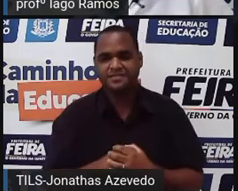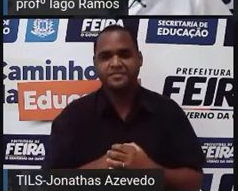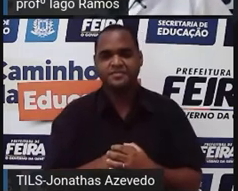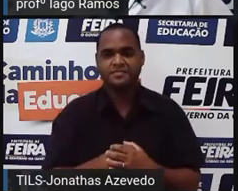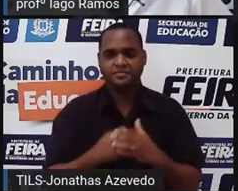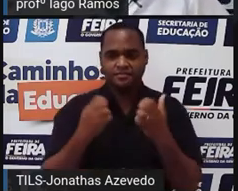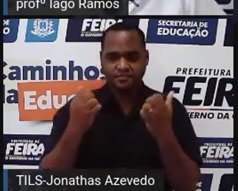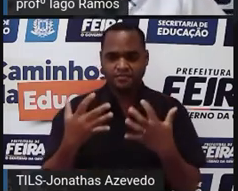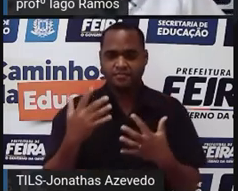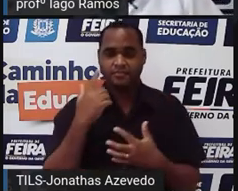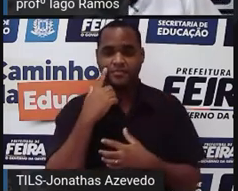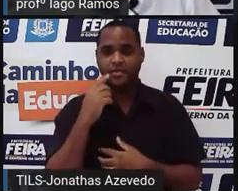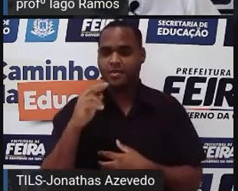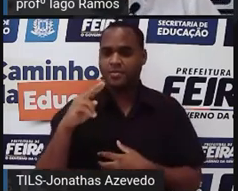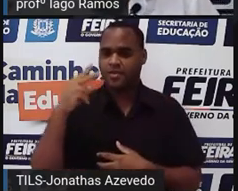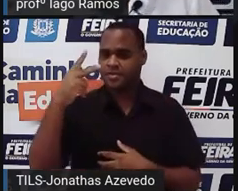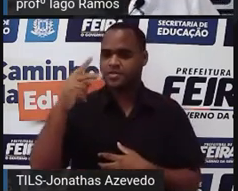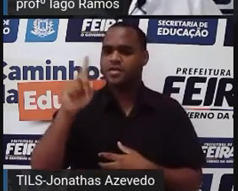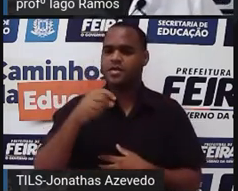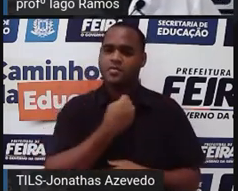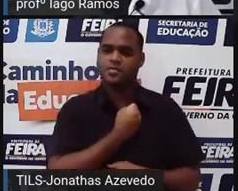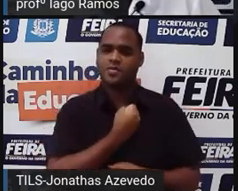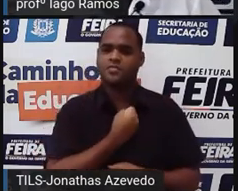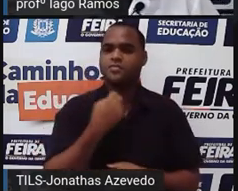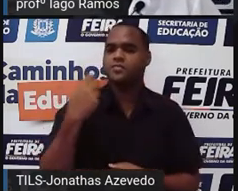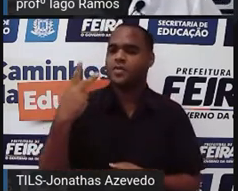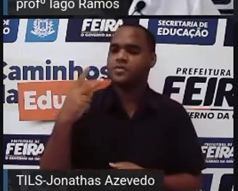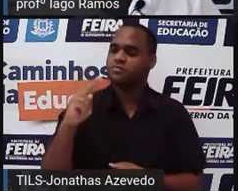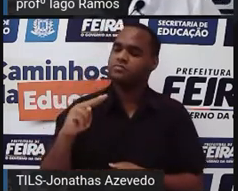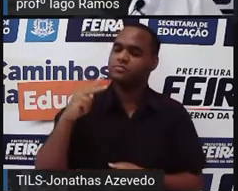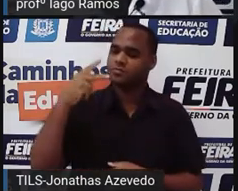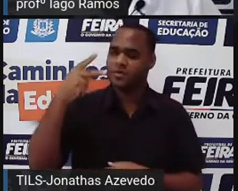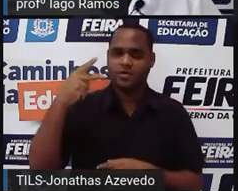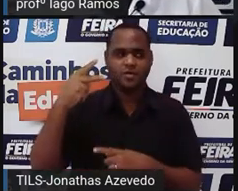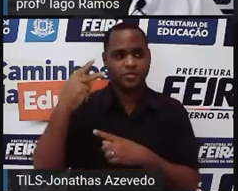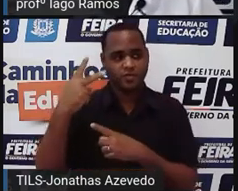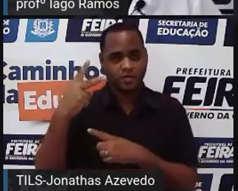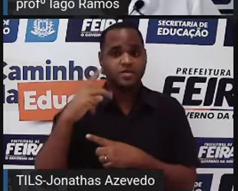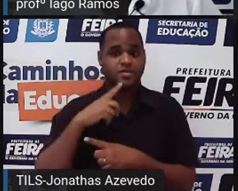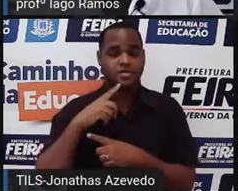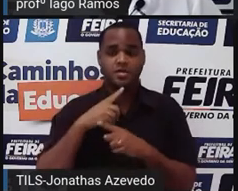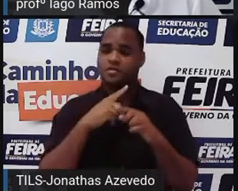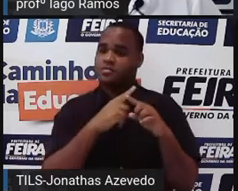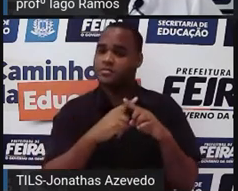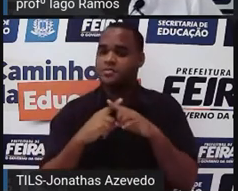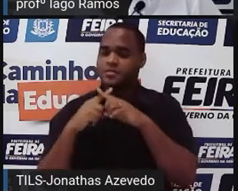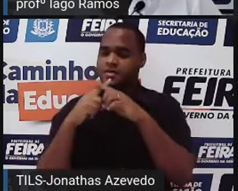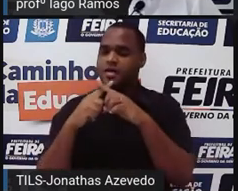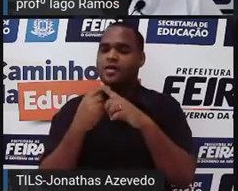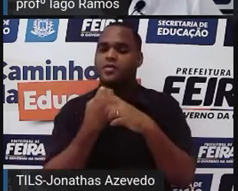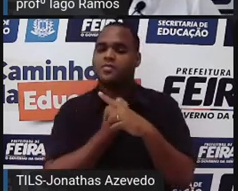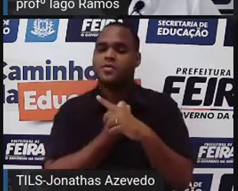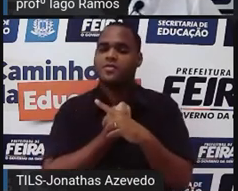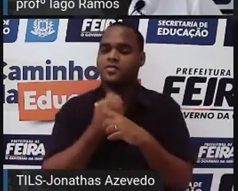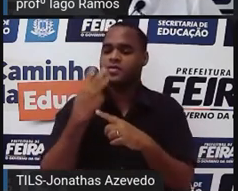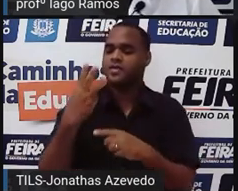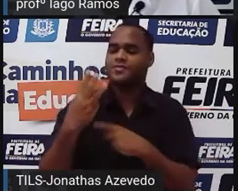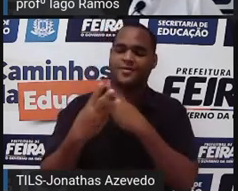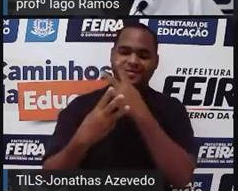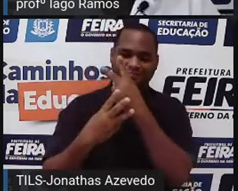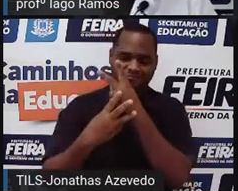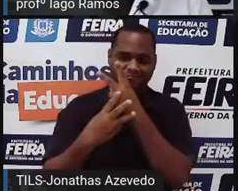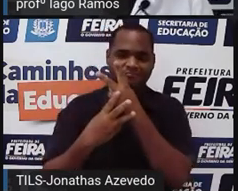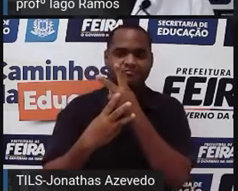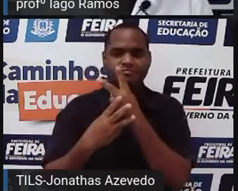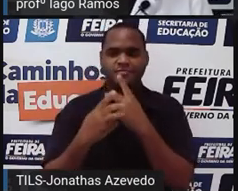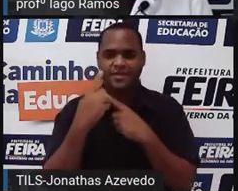ali, ó, uma potência 2 elevado a 2. Multiplicado pela potência 3 elevado a 2. Veja